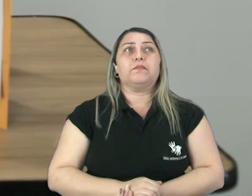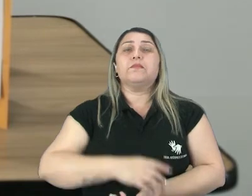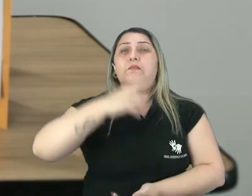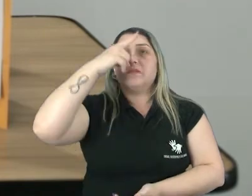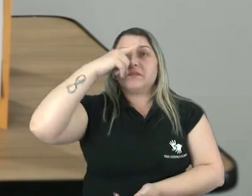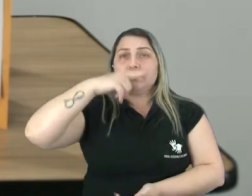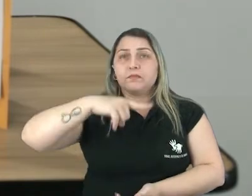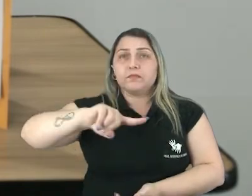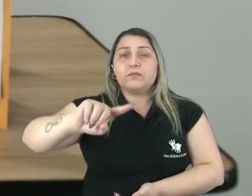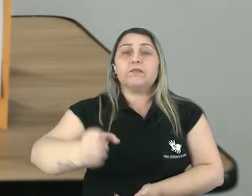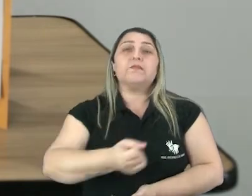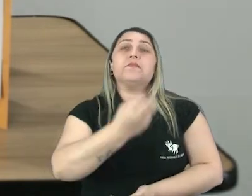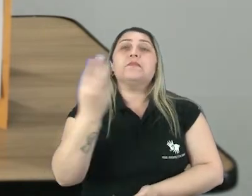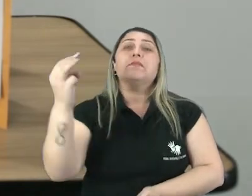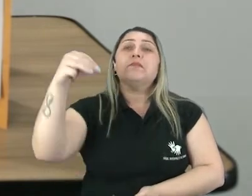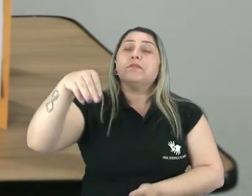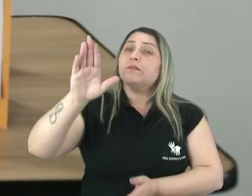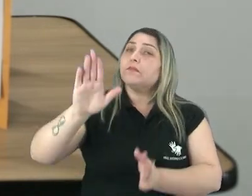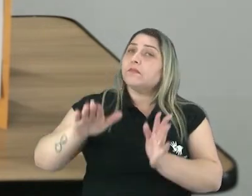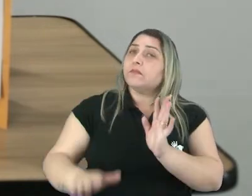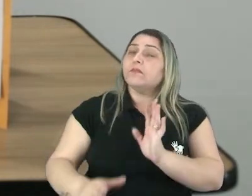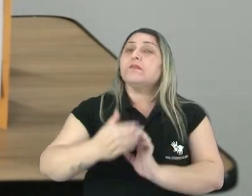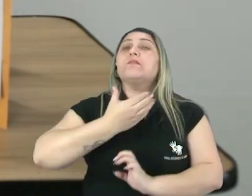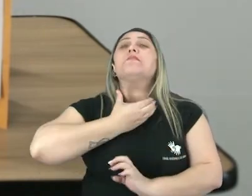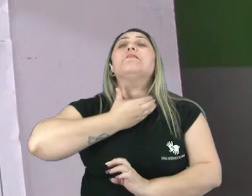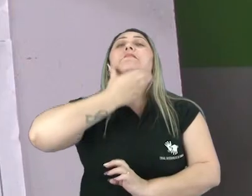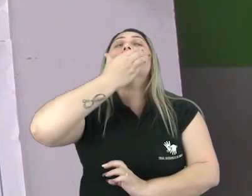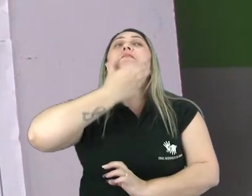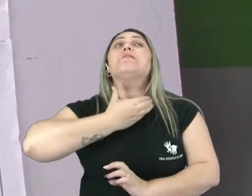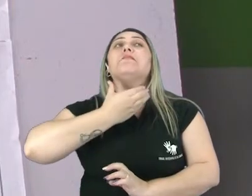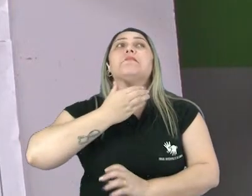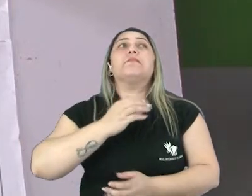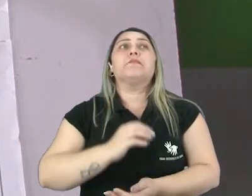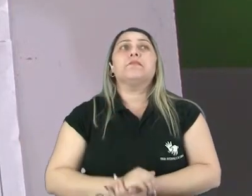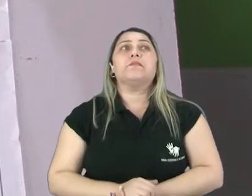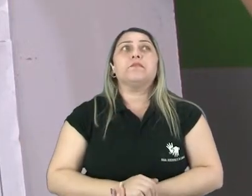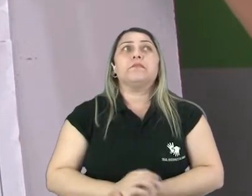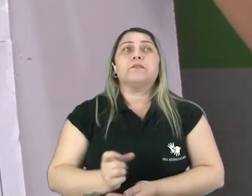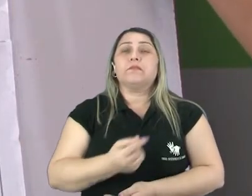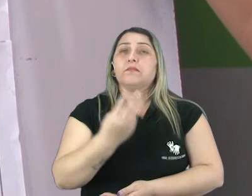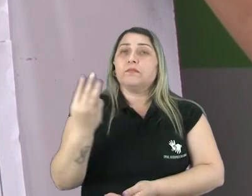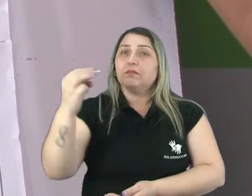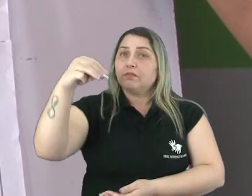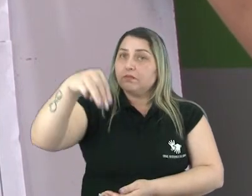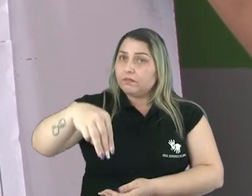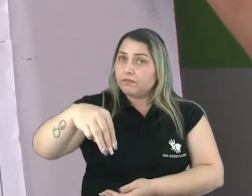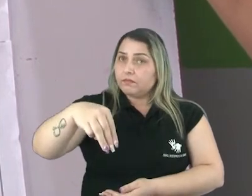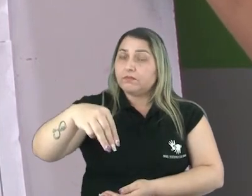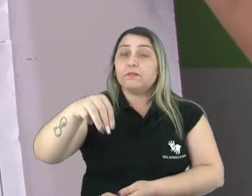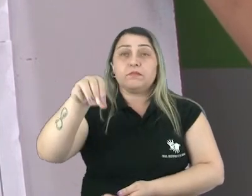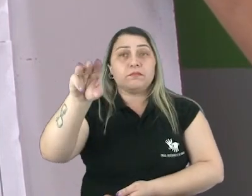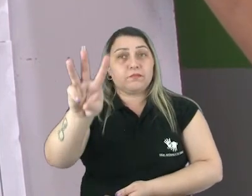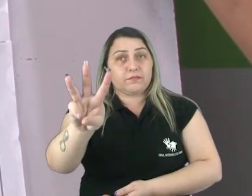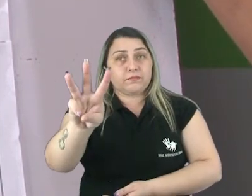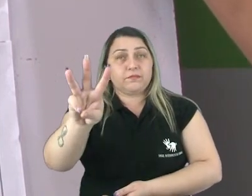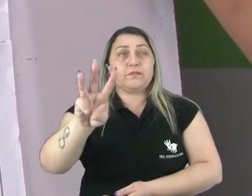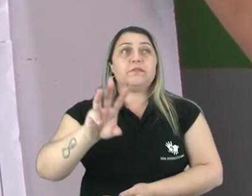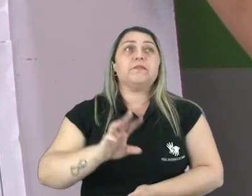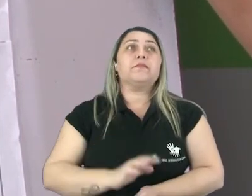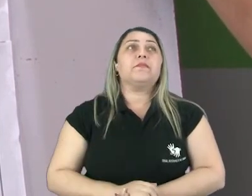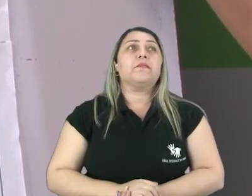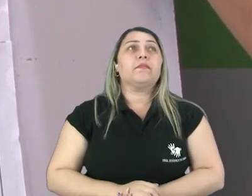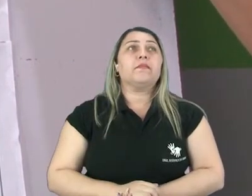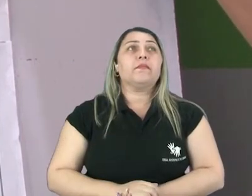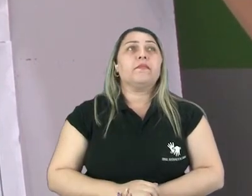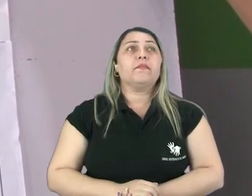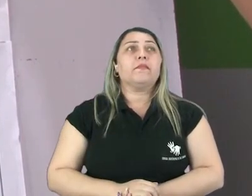tem quantos metros a menos que a girafa? O elefante, ele tem quantos metros? 3. Nesta